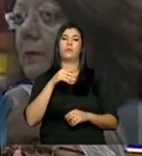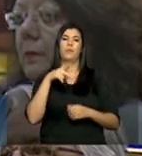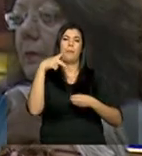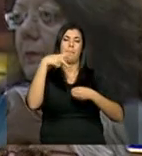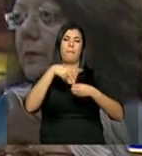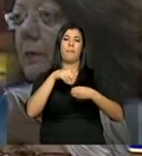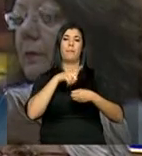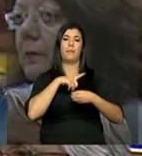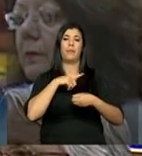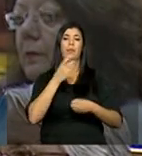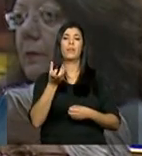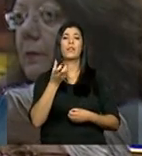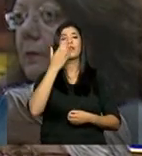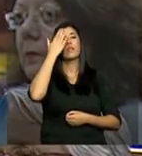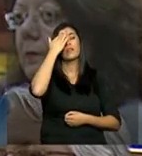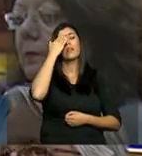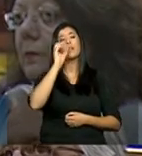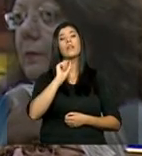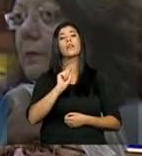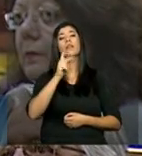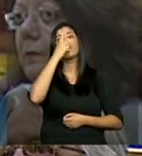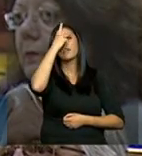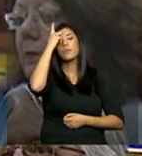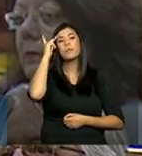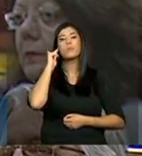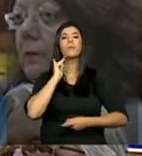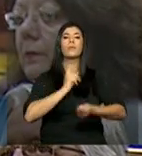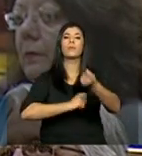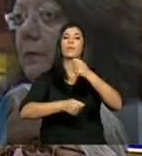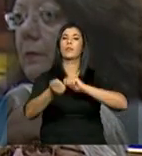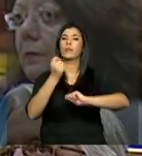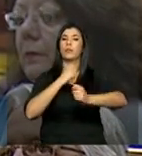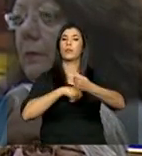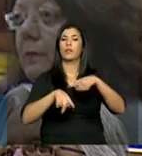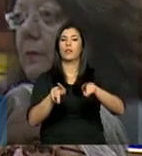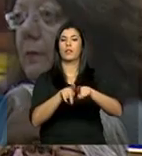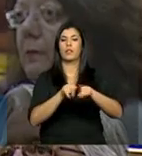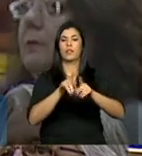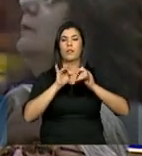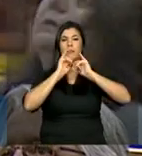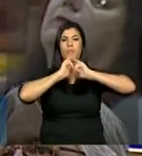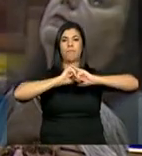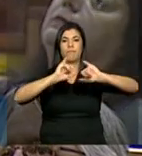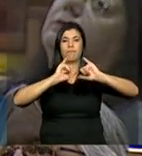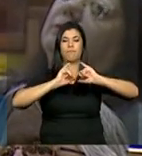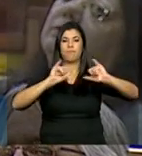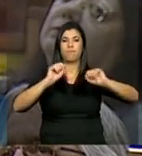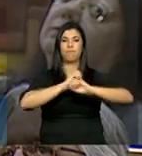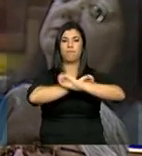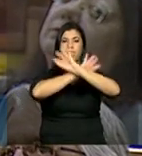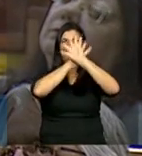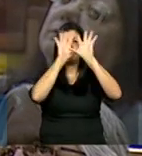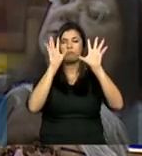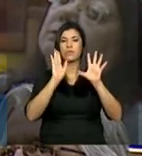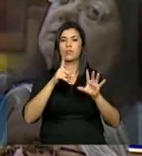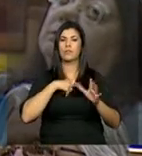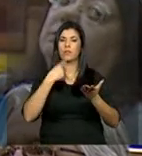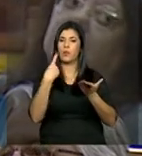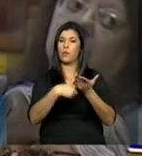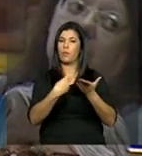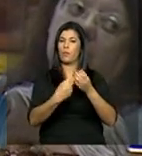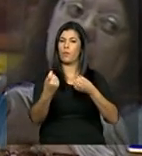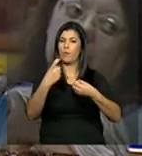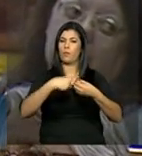saber quem vai fazer essa negociação, se vai ter transparência em relação a isso, se o acordo já foi